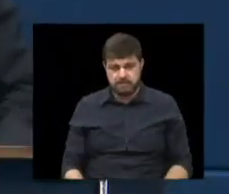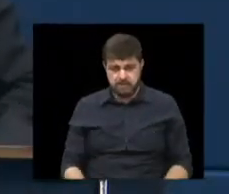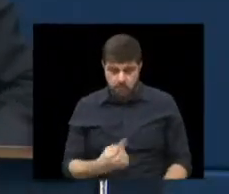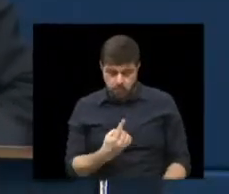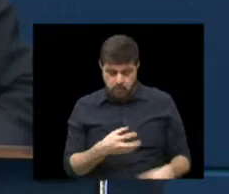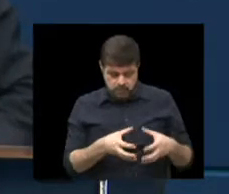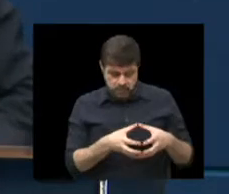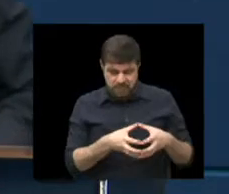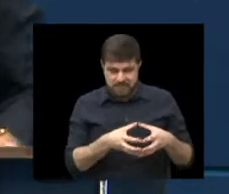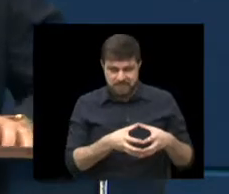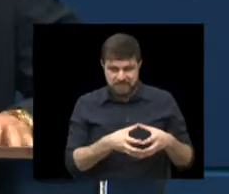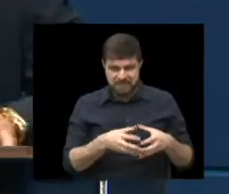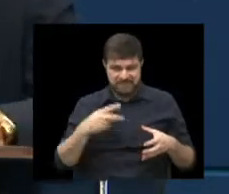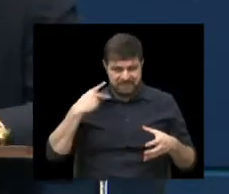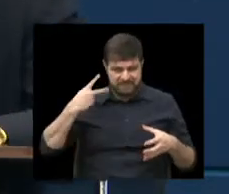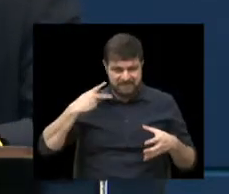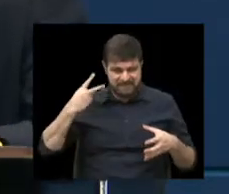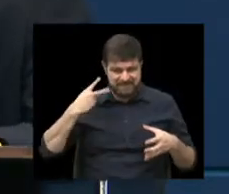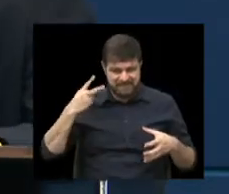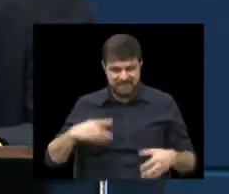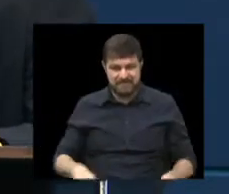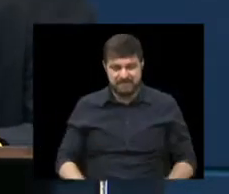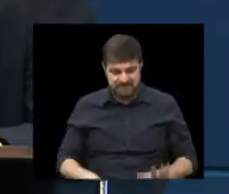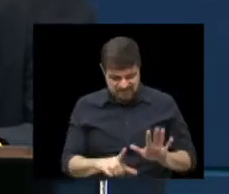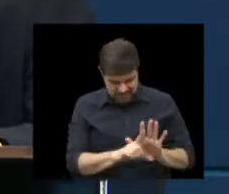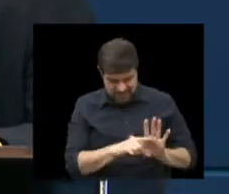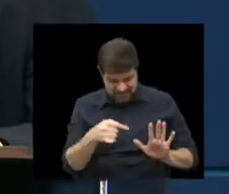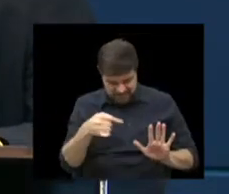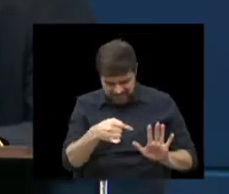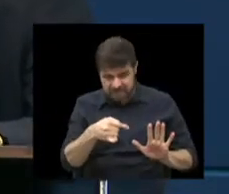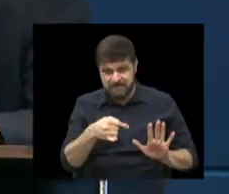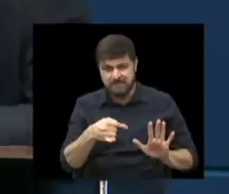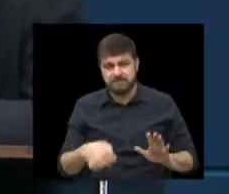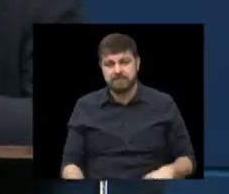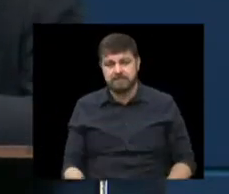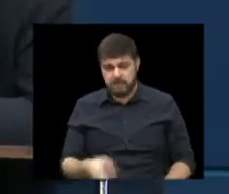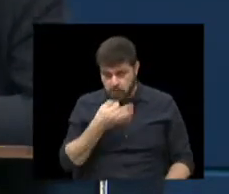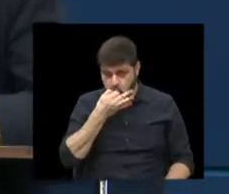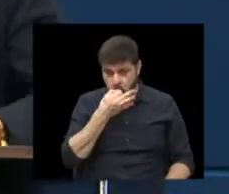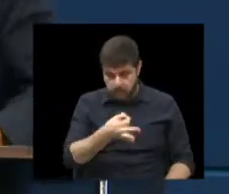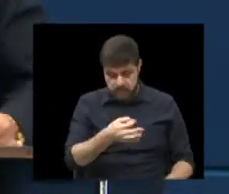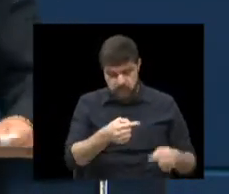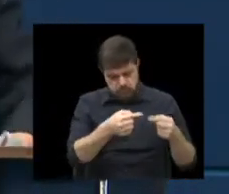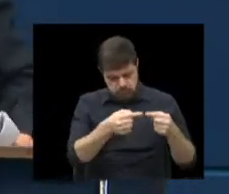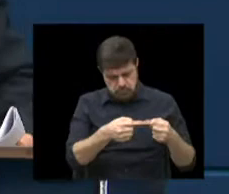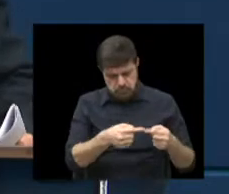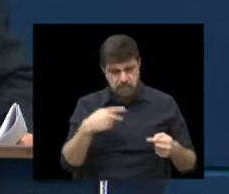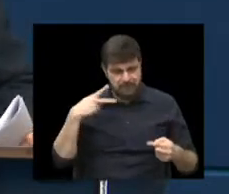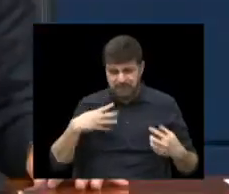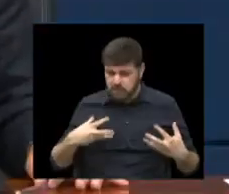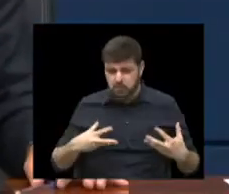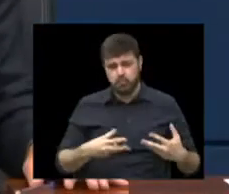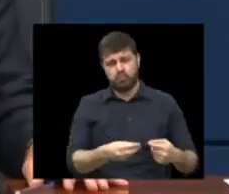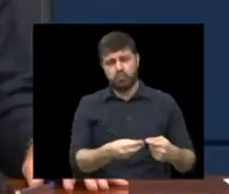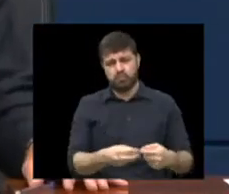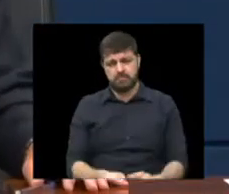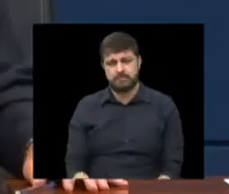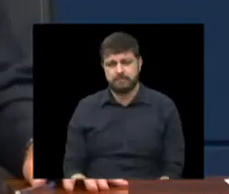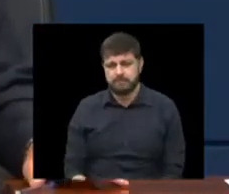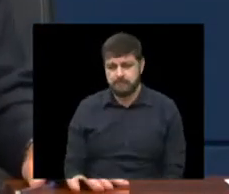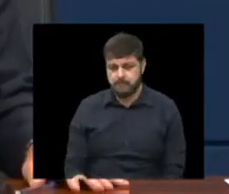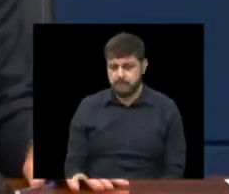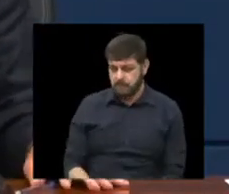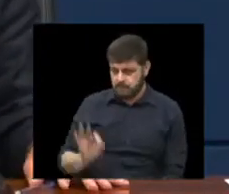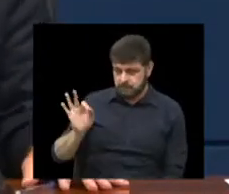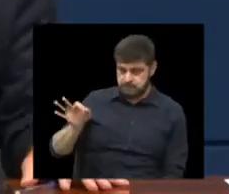uma comissão, senhor presidente. A Comissão de Constituição, Legalidade e Redação exara parecer favorável por maioria absoluta. Perfeito,